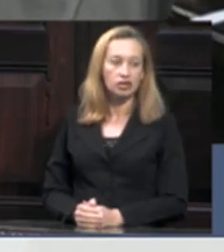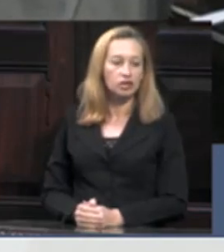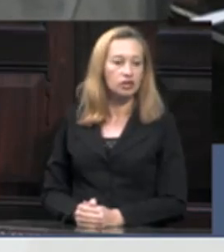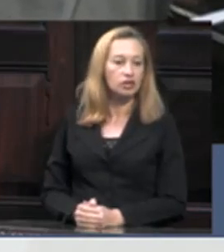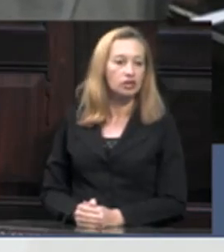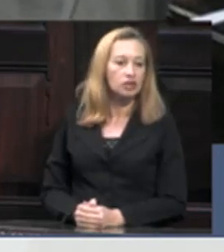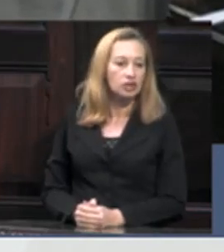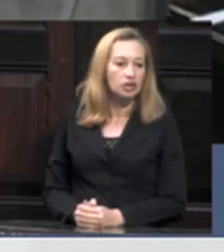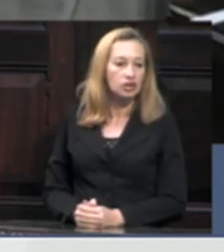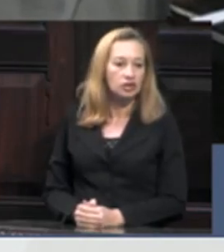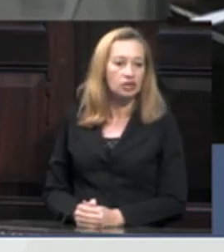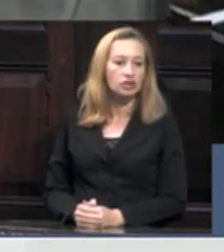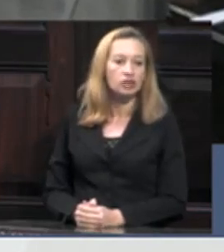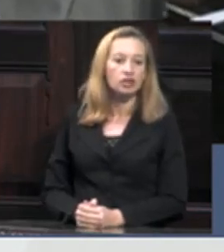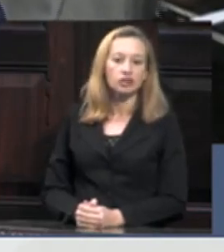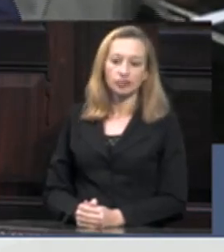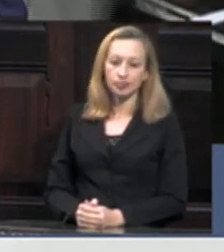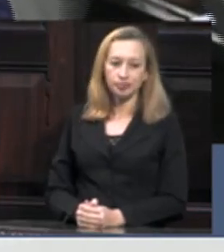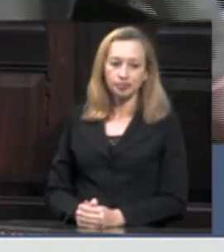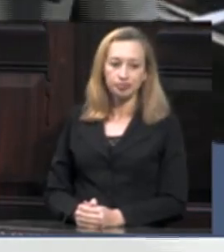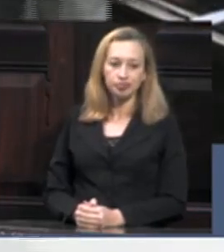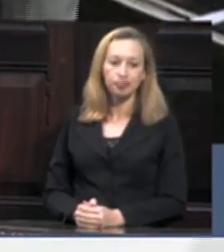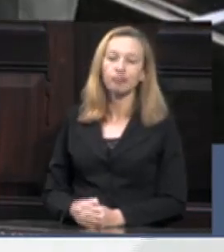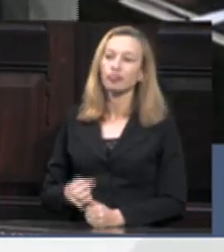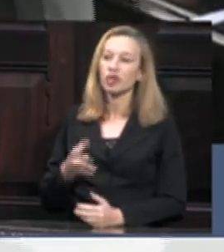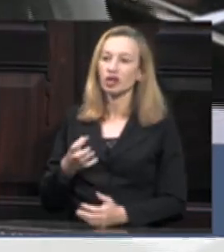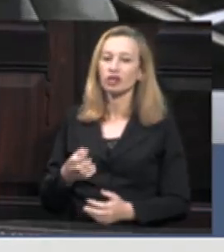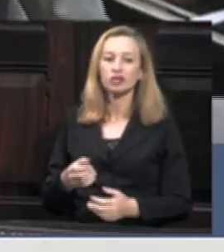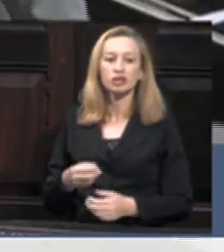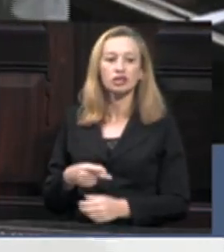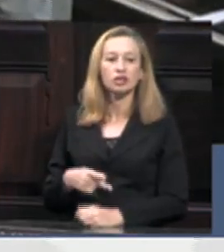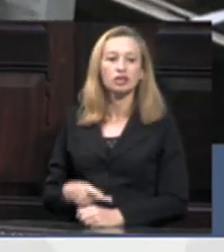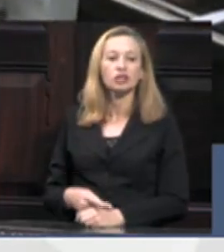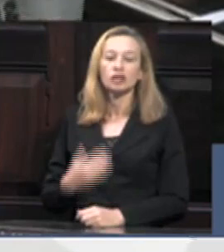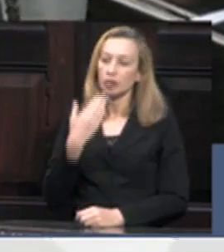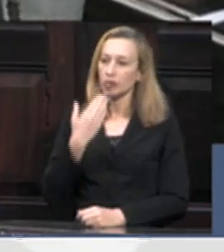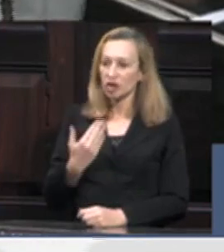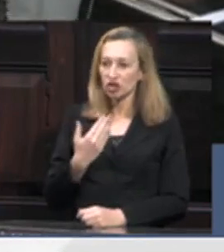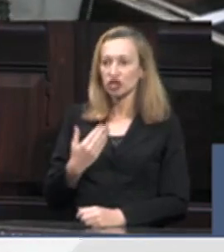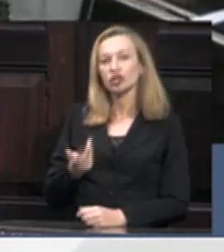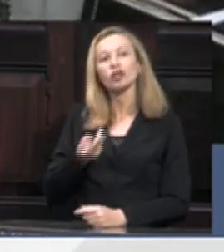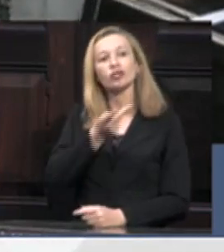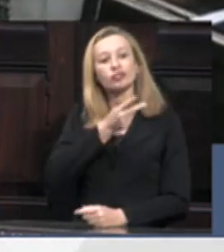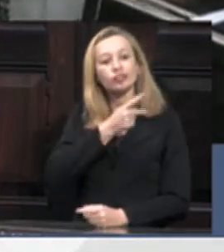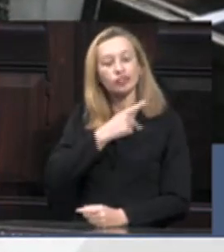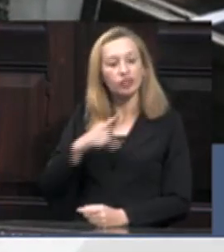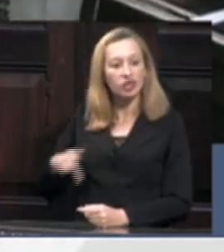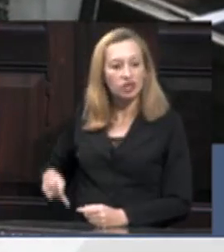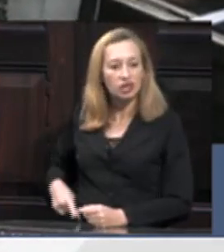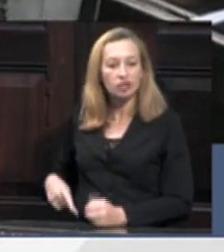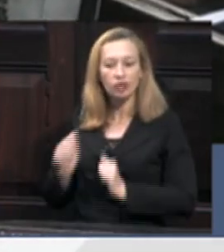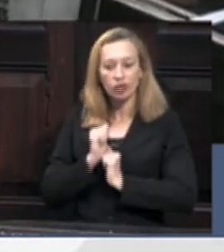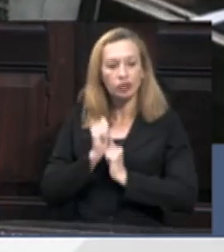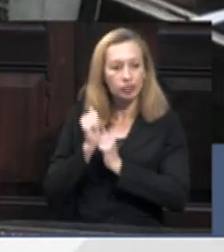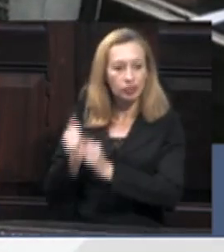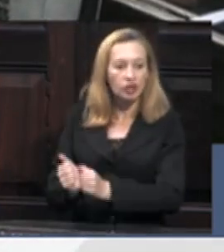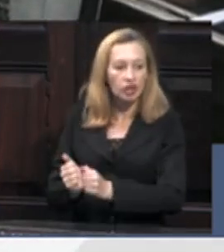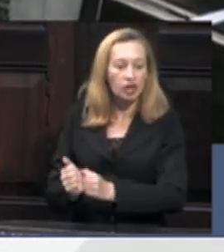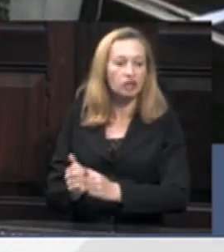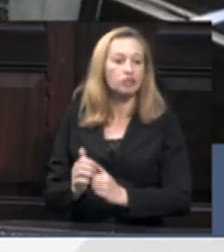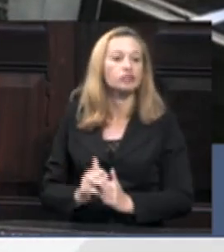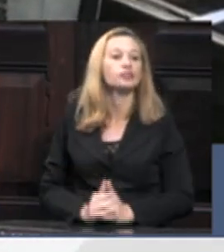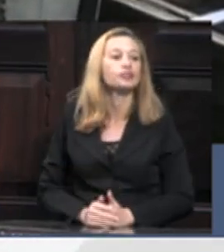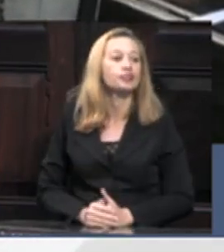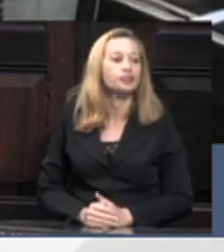tema que o deputado Valdec se pronunciou, queria pedir muito a Vossa Excelência, tenho acompanhado a